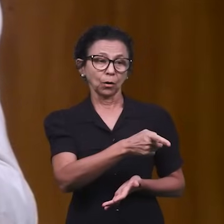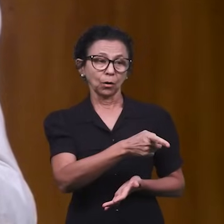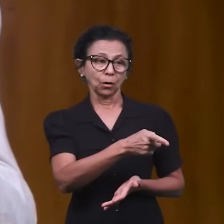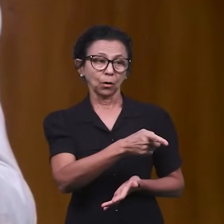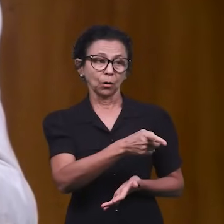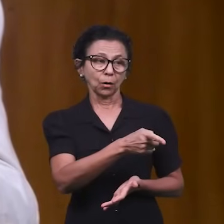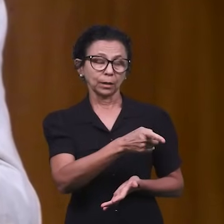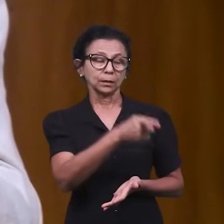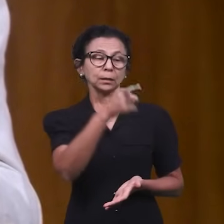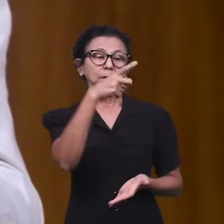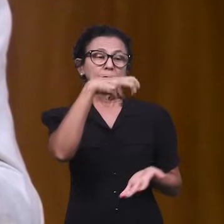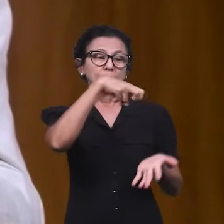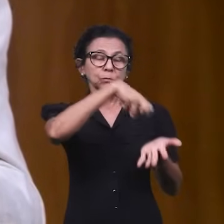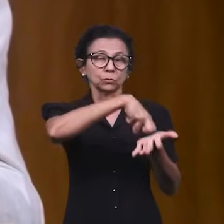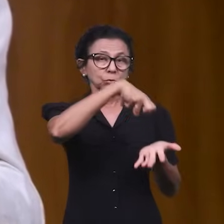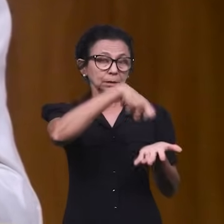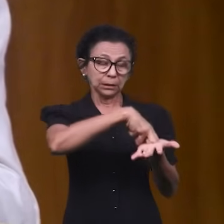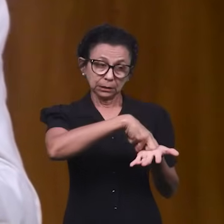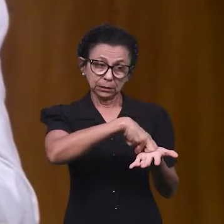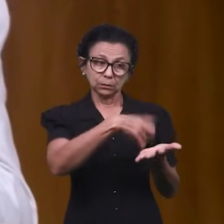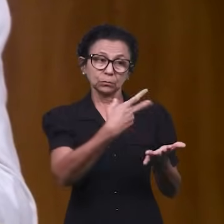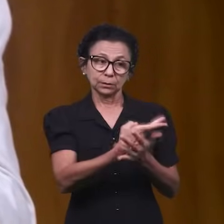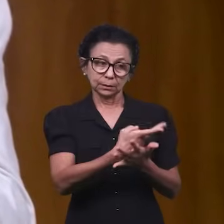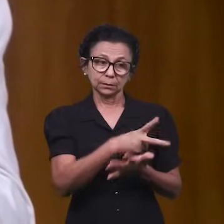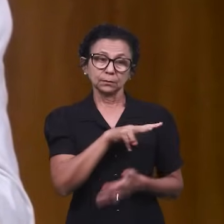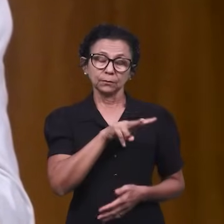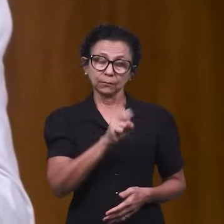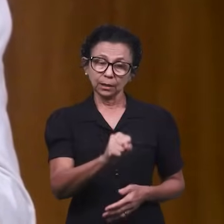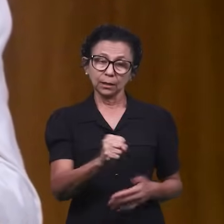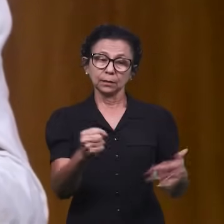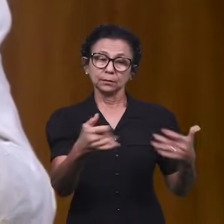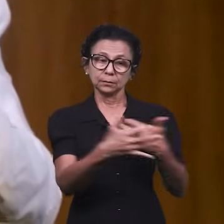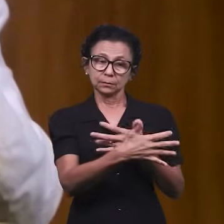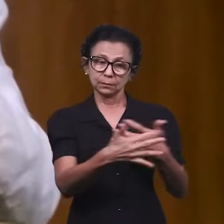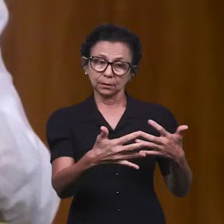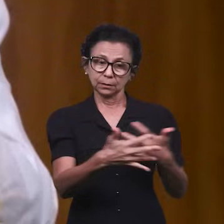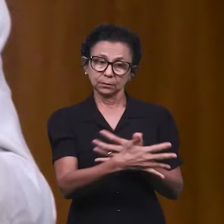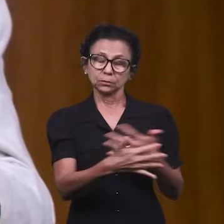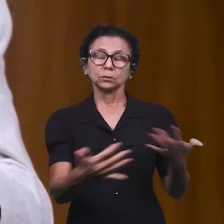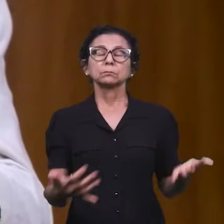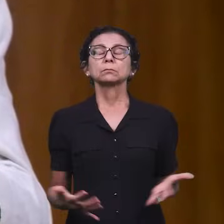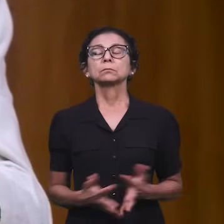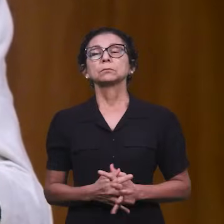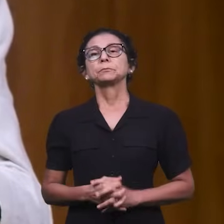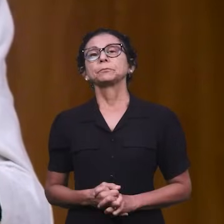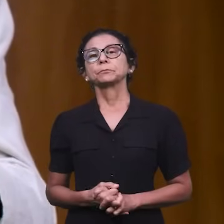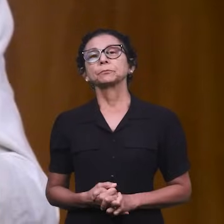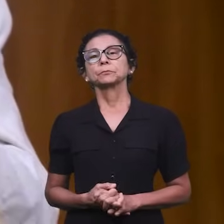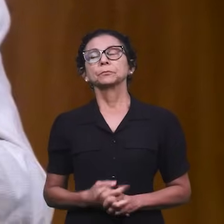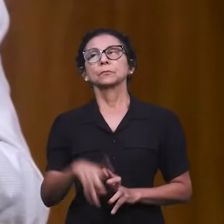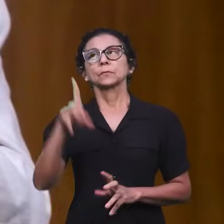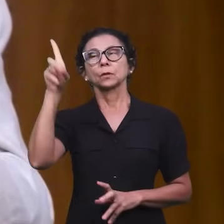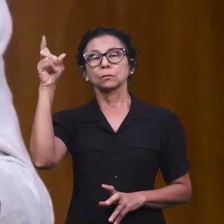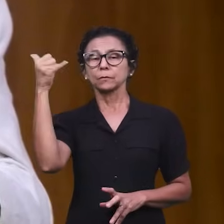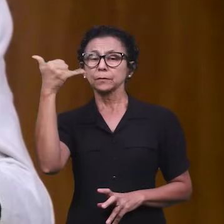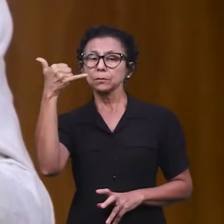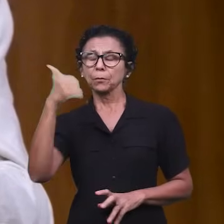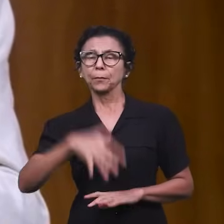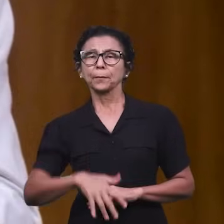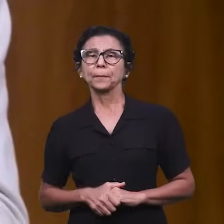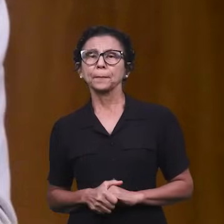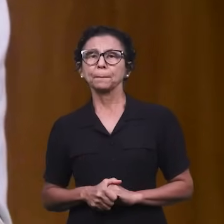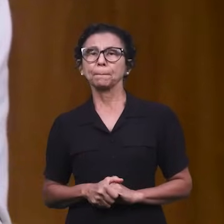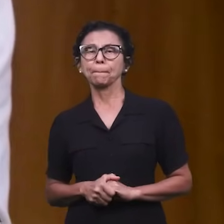o mundo de hoje, que vive a noite espiritual, como foi bem colocado, e há um juízo sobre o mundo. Há um juízo já